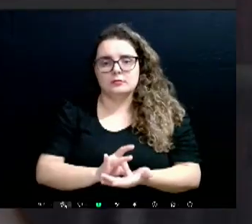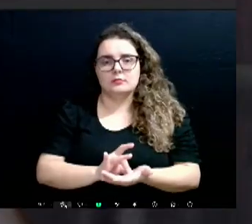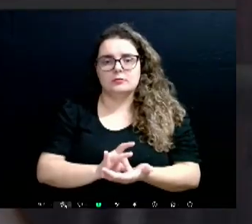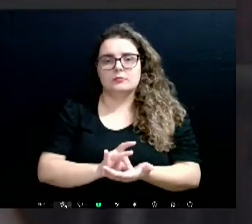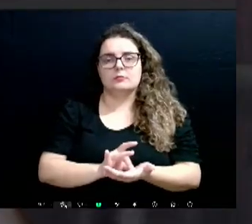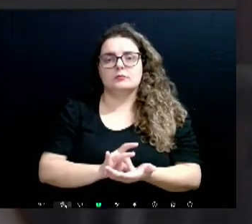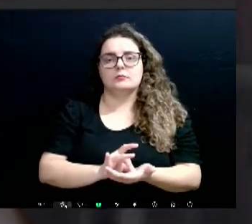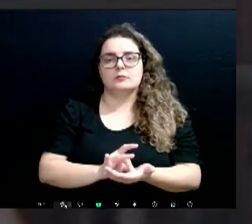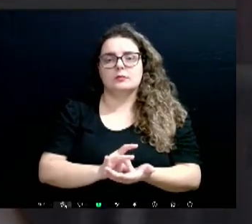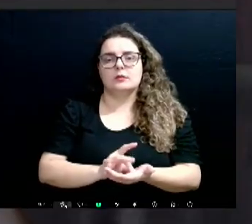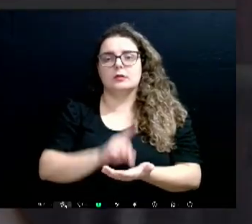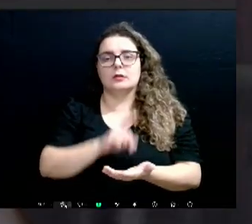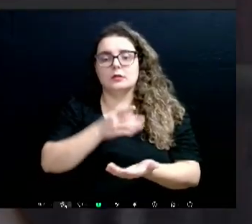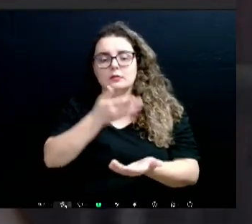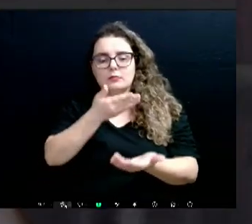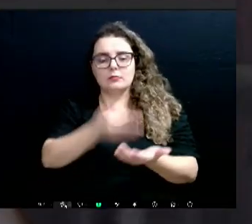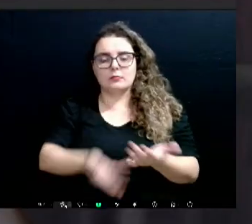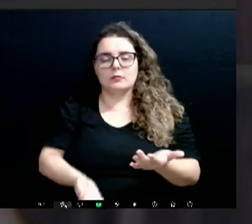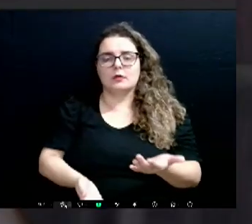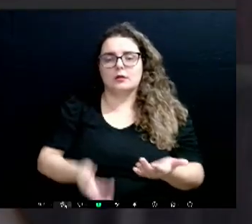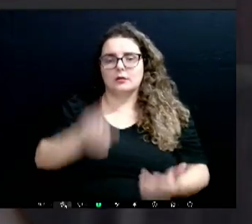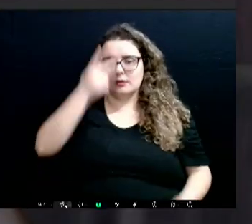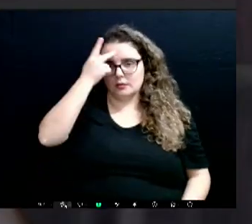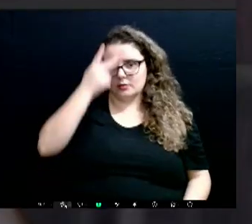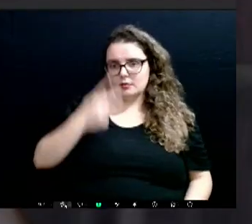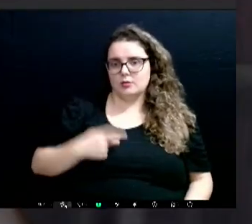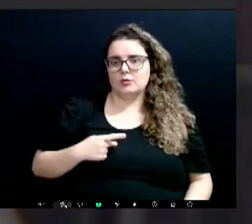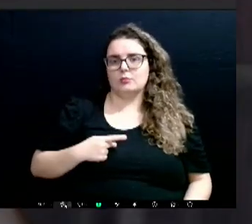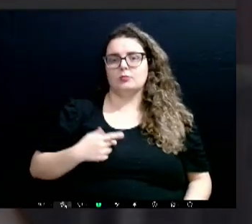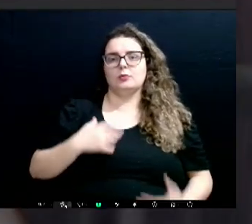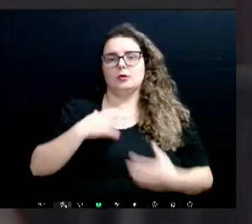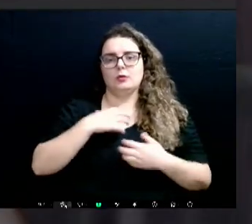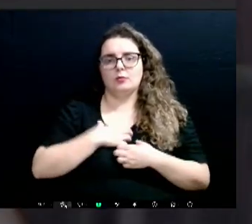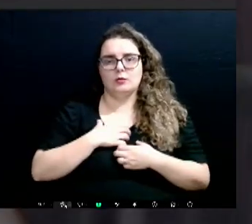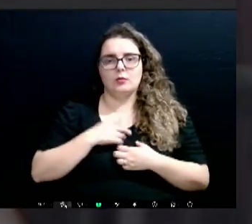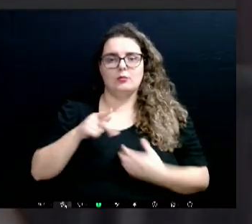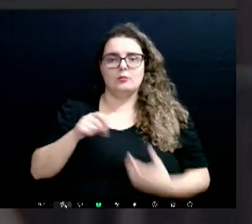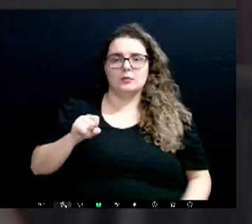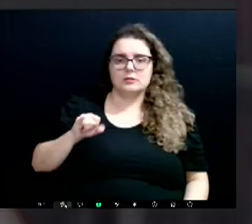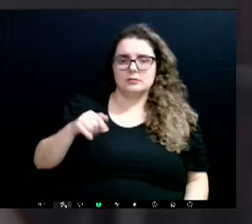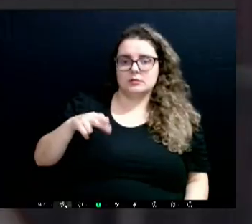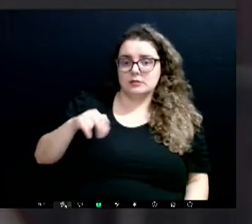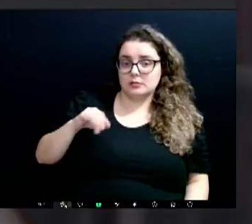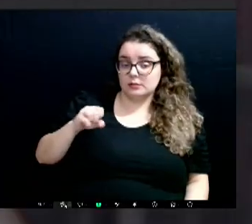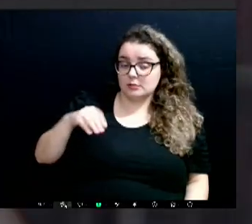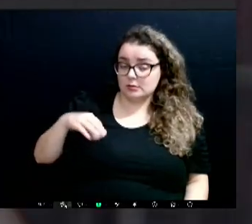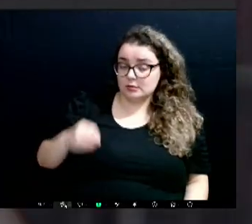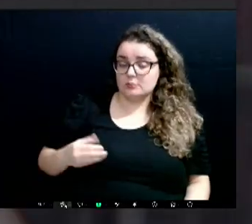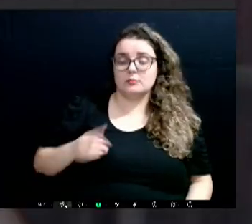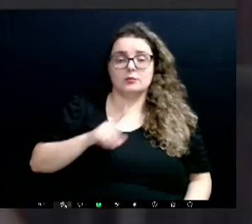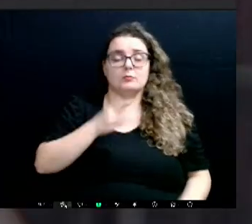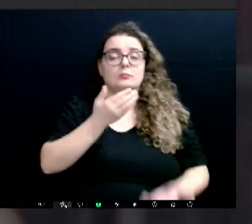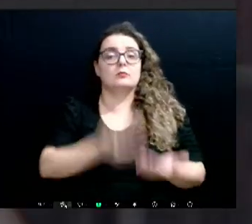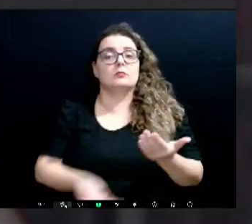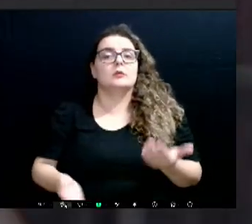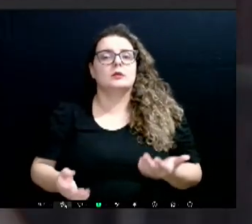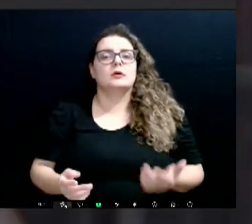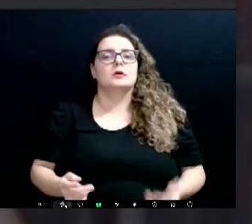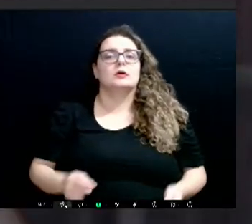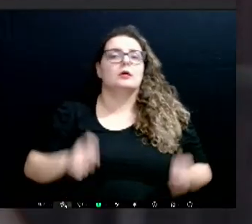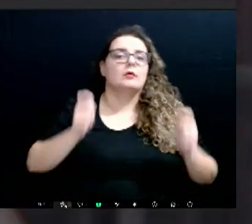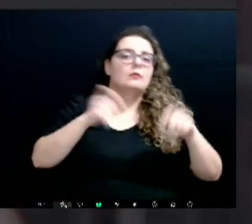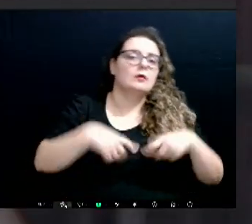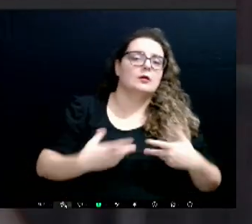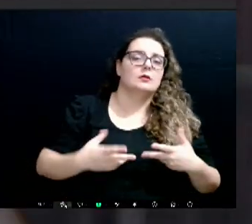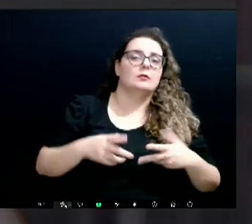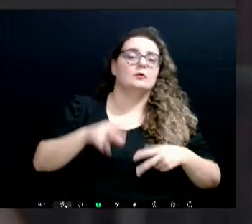nosso próprio sentimento, o nosso próprio psiquismo, né? E aí, em função desse olhar, né, desse coletivo, desse espelho